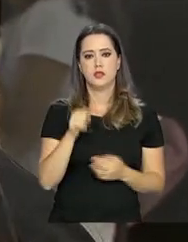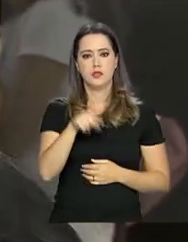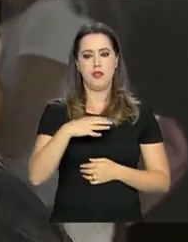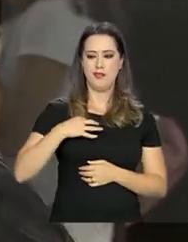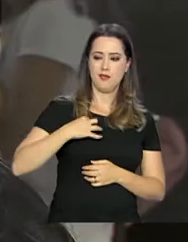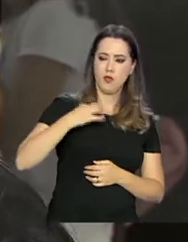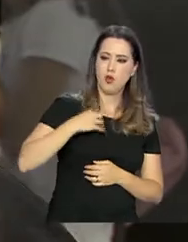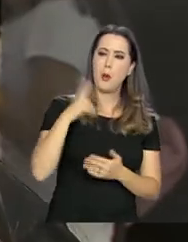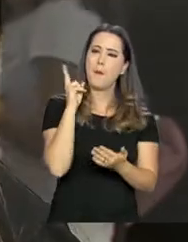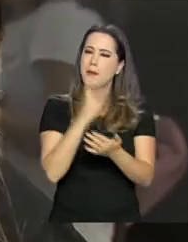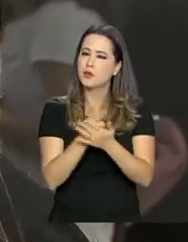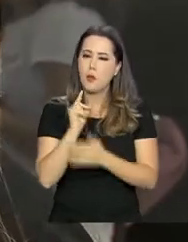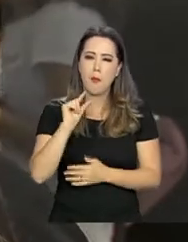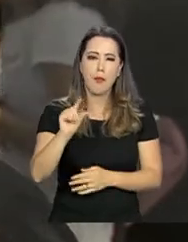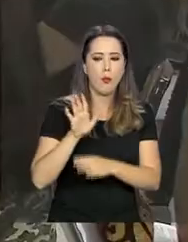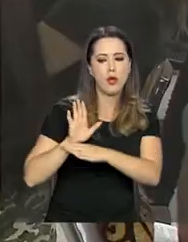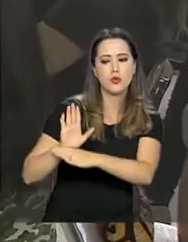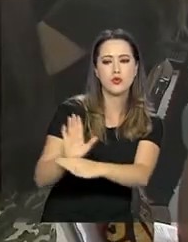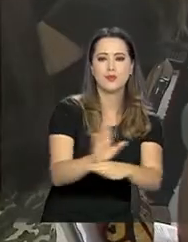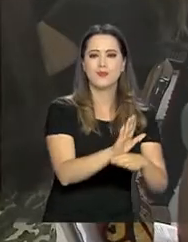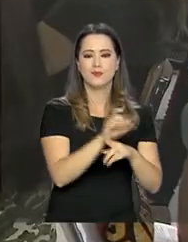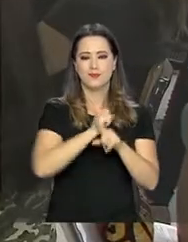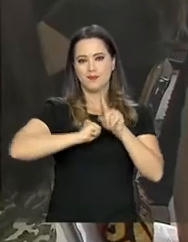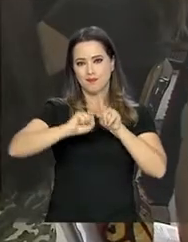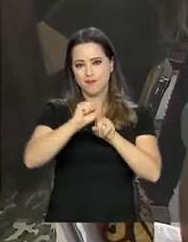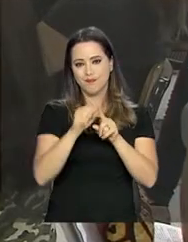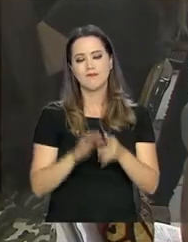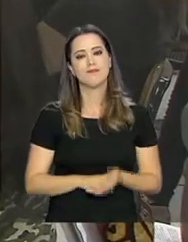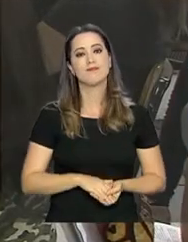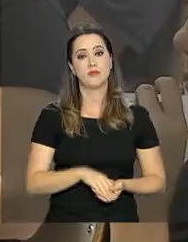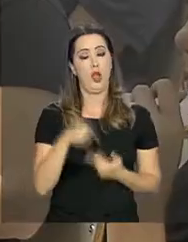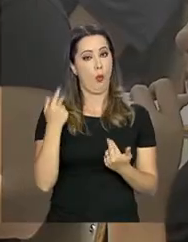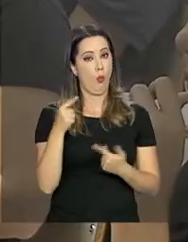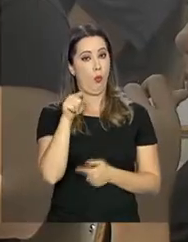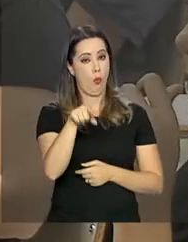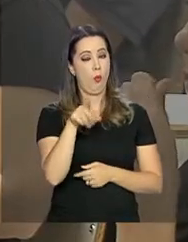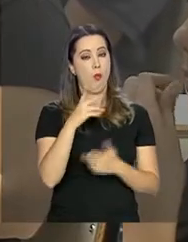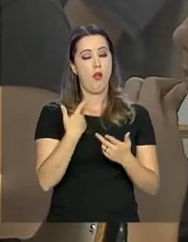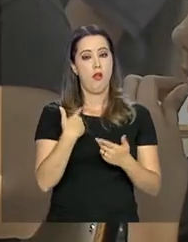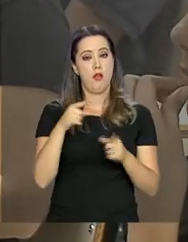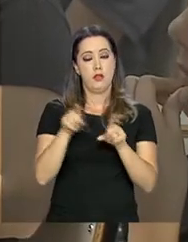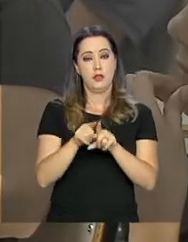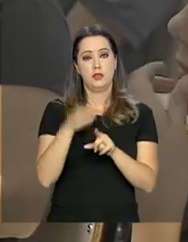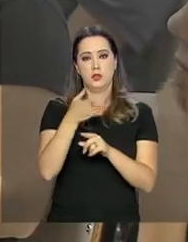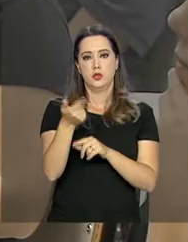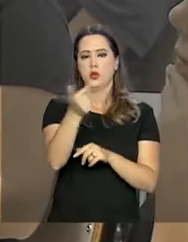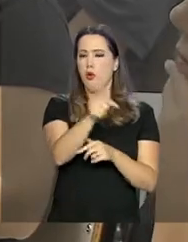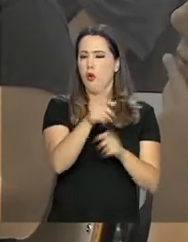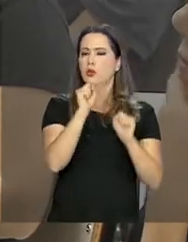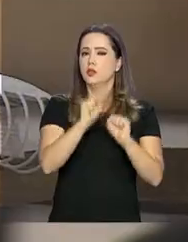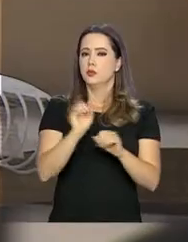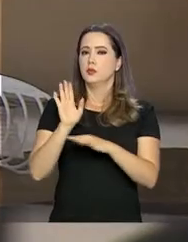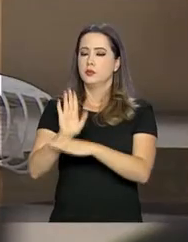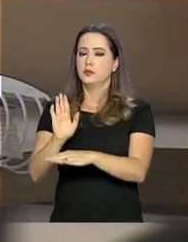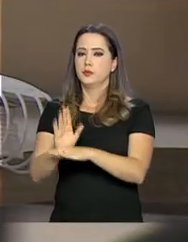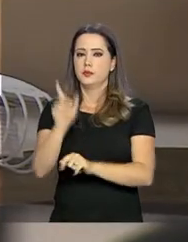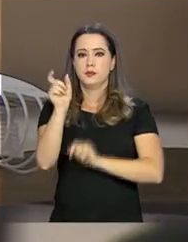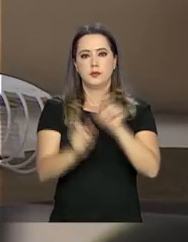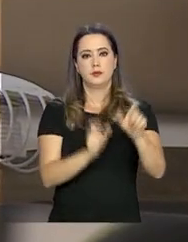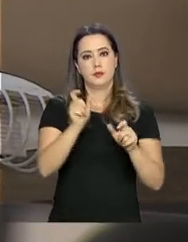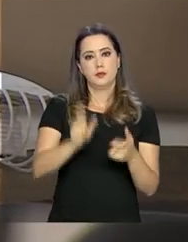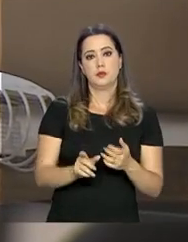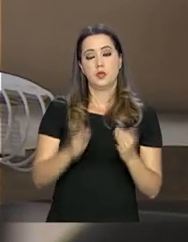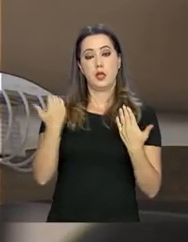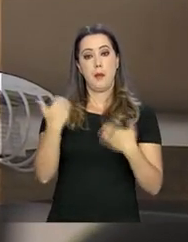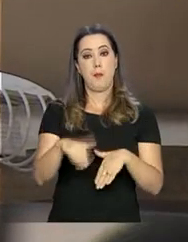a minha maneira, mesmo que mínima, de retribuir. Assim como o vestibular cidadão, outras ferramentas também podem ajudar os candidatos na